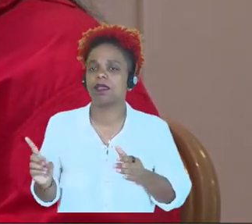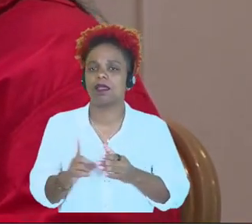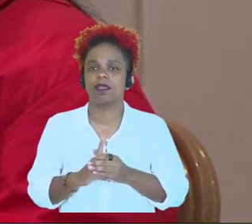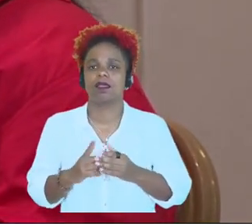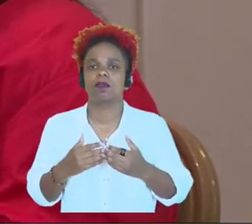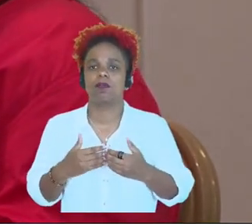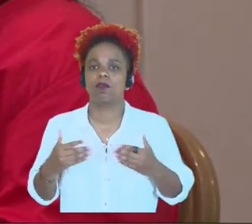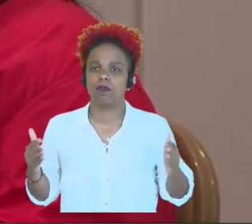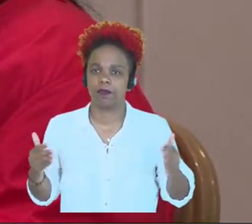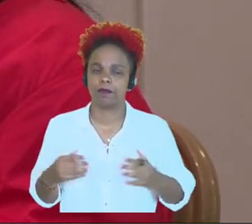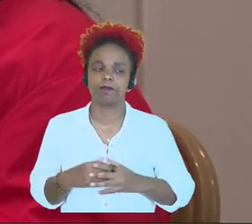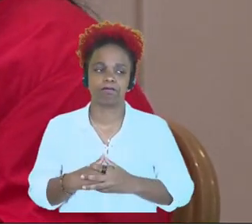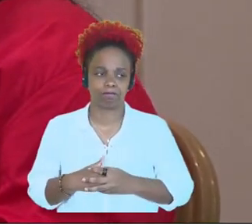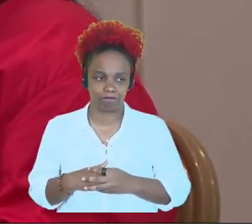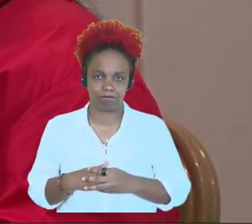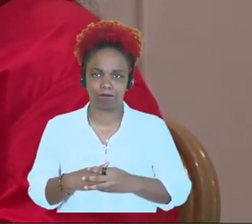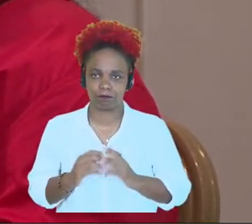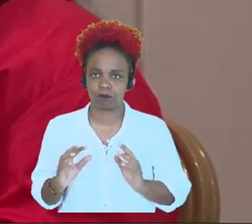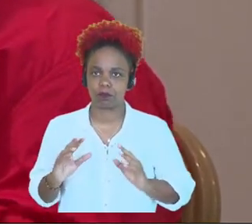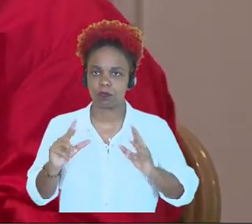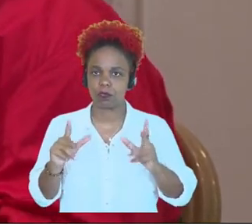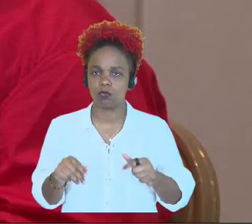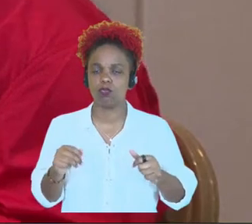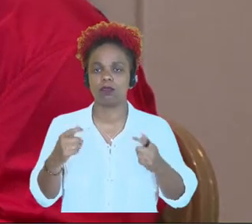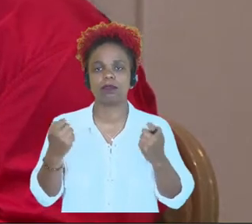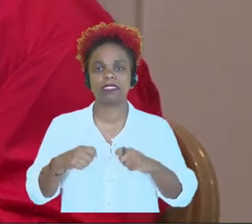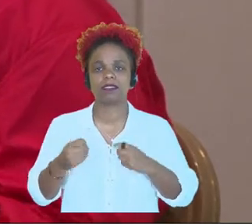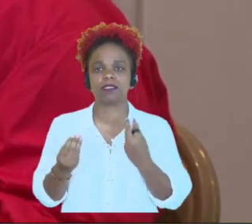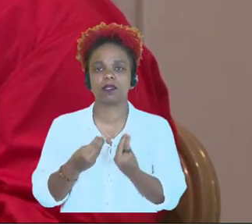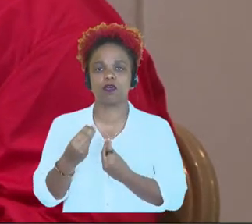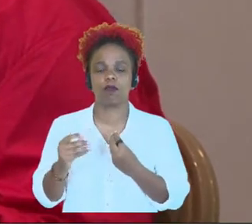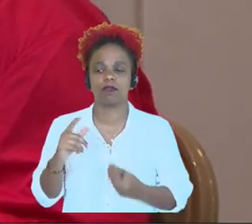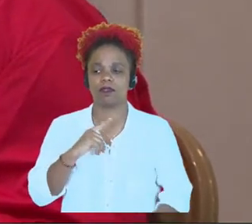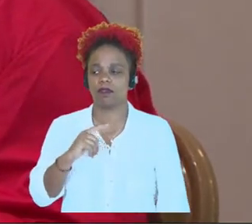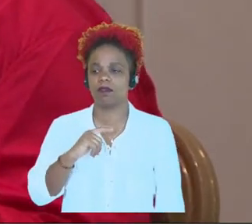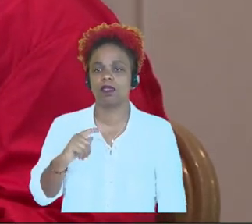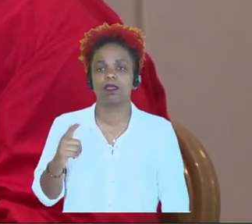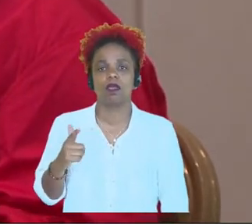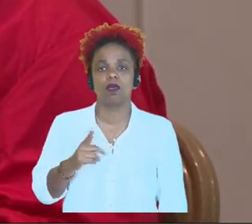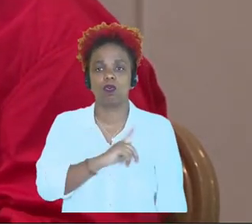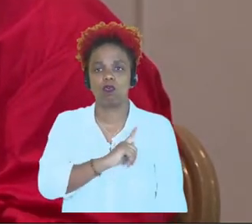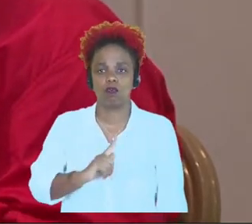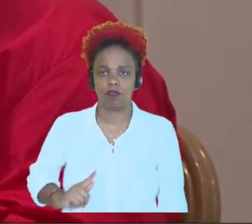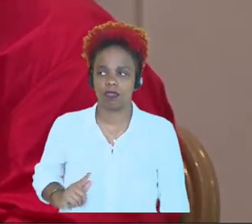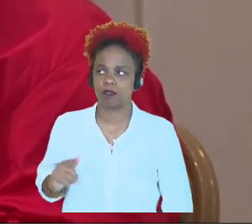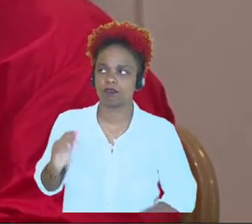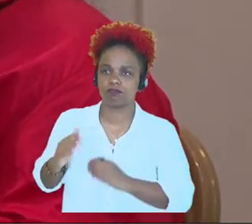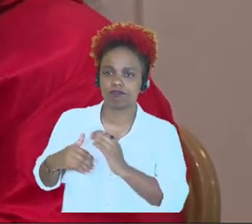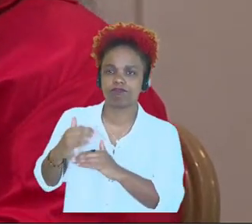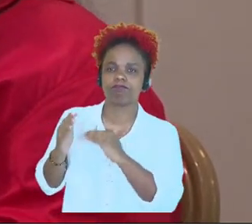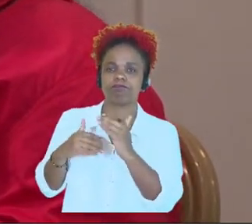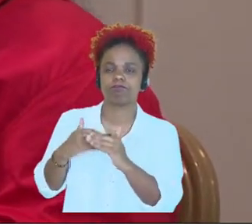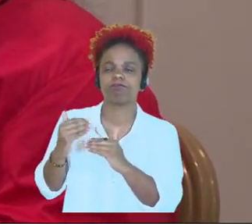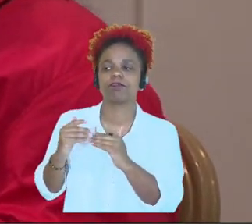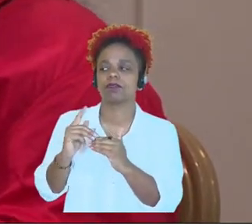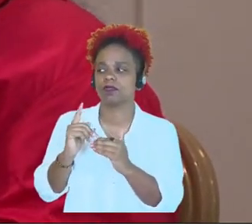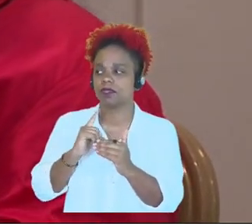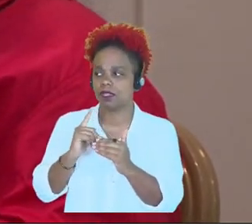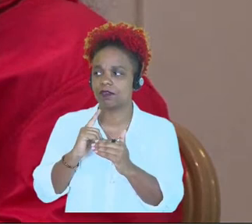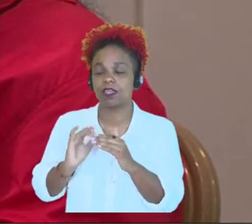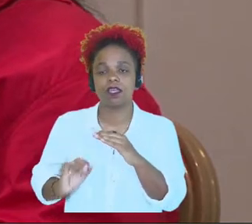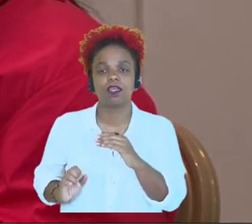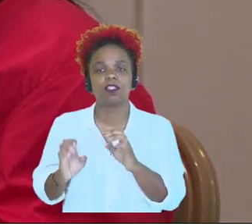público, enfim. Né? Isso tudo vai depender muito de como a governabilidade se construir e de que, em torno de que questões isso se